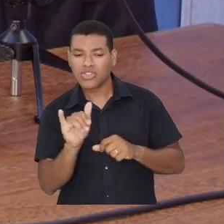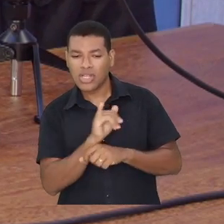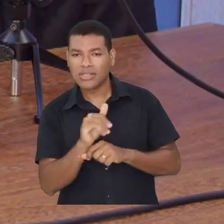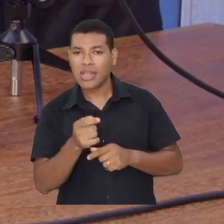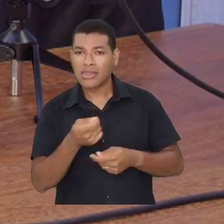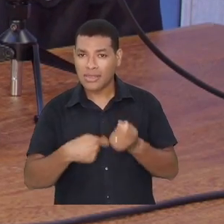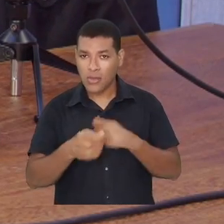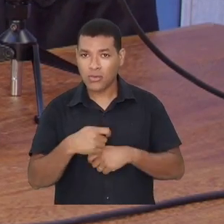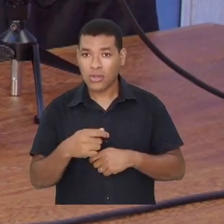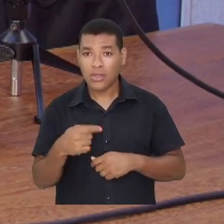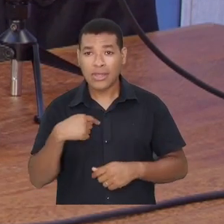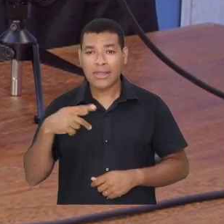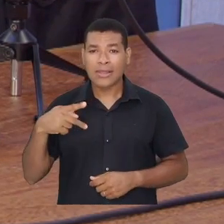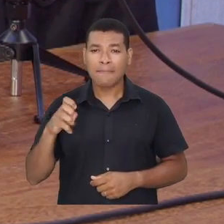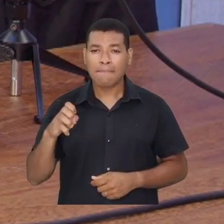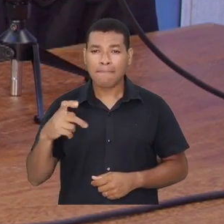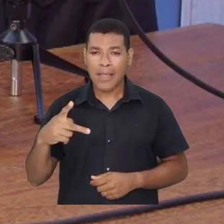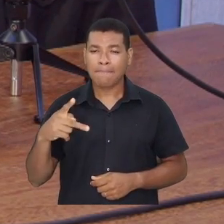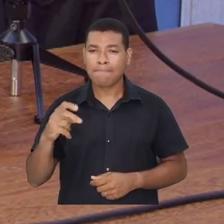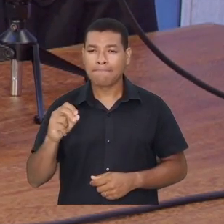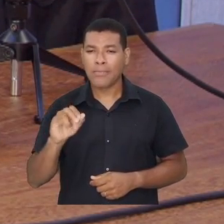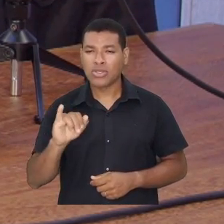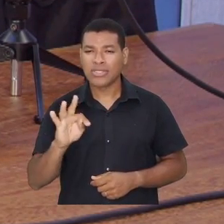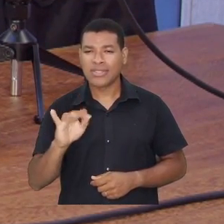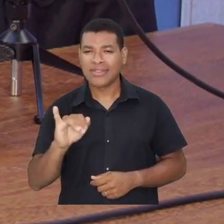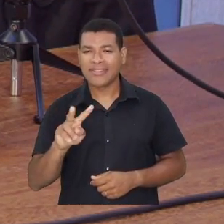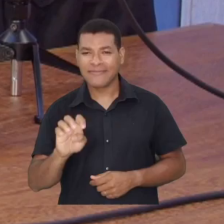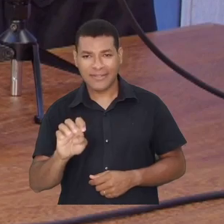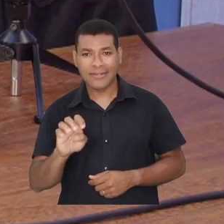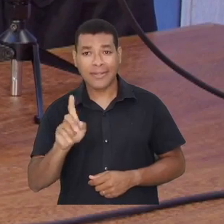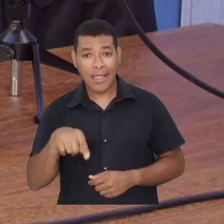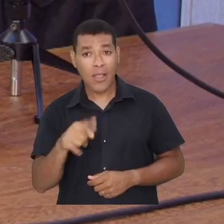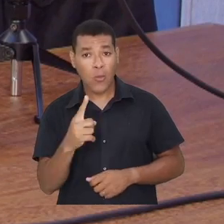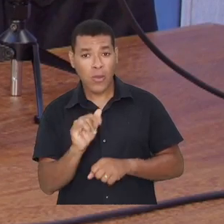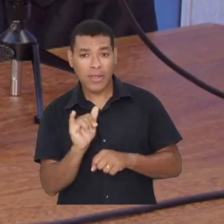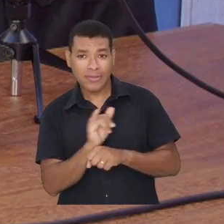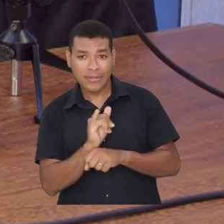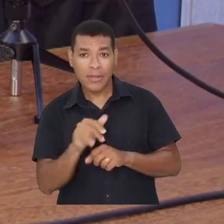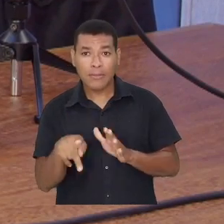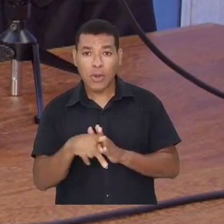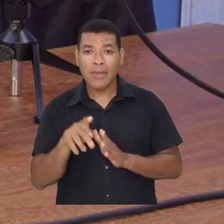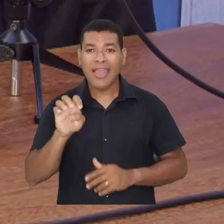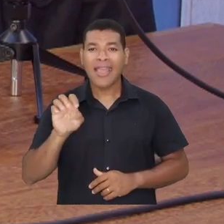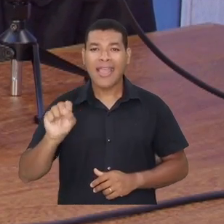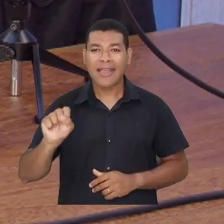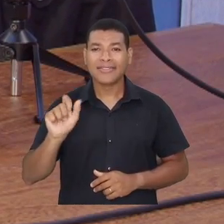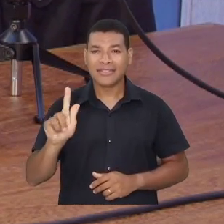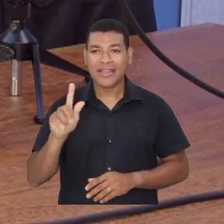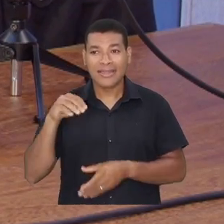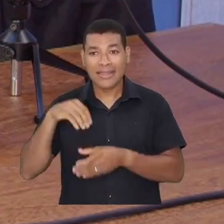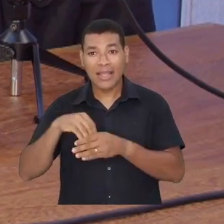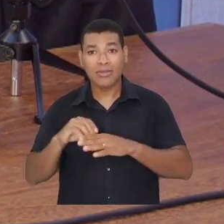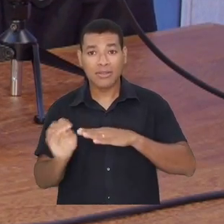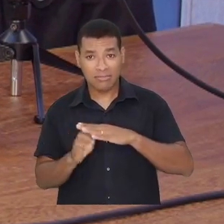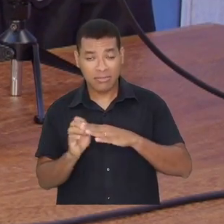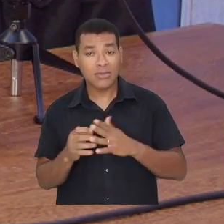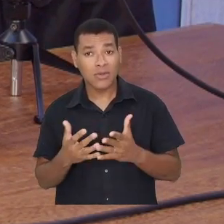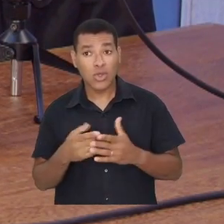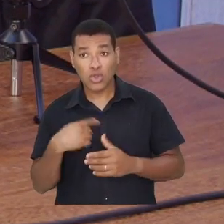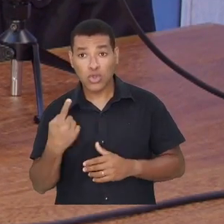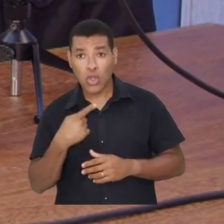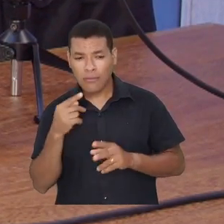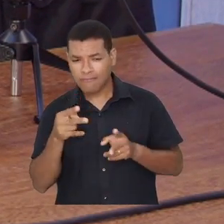na PepsiCo a gente tem o Pep Positive, que é uma estratégia de ESG global da companhia. Então, como a